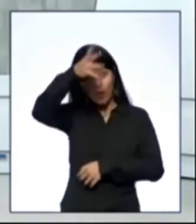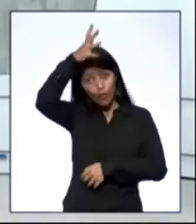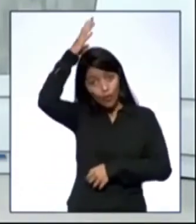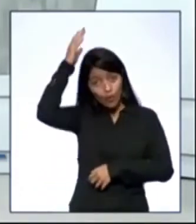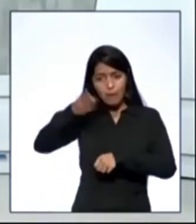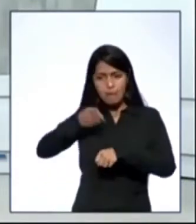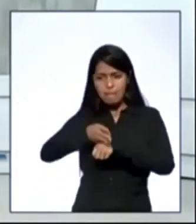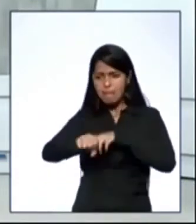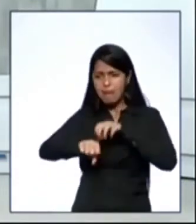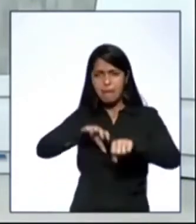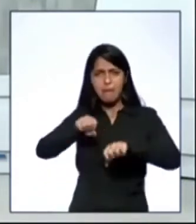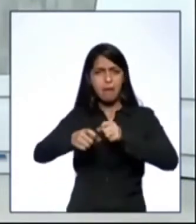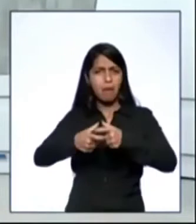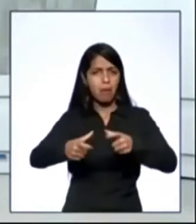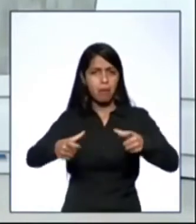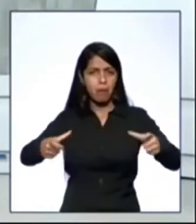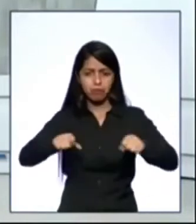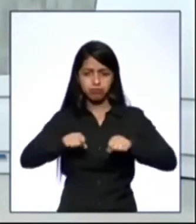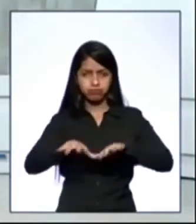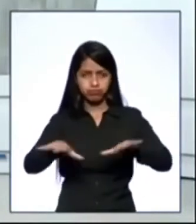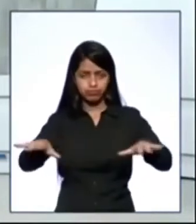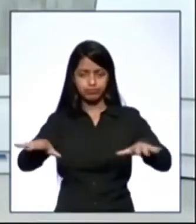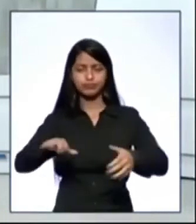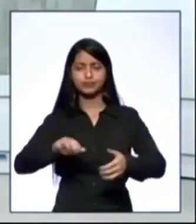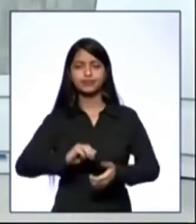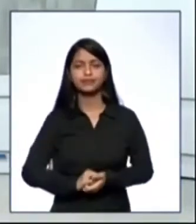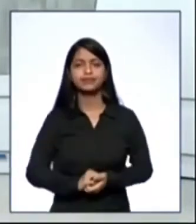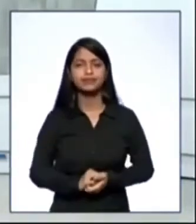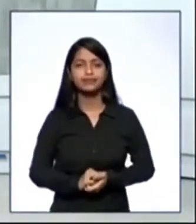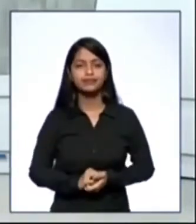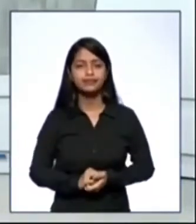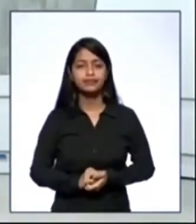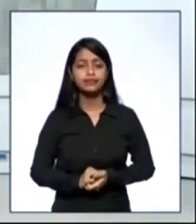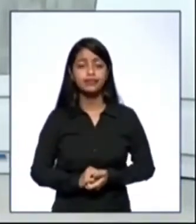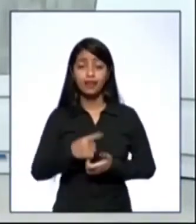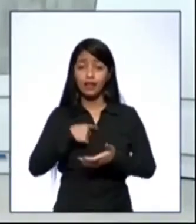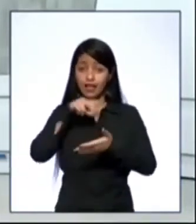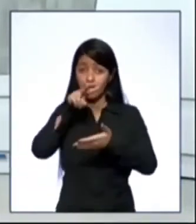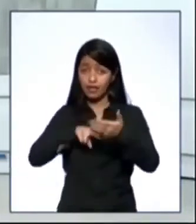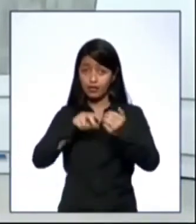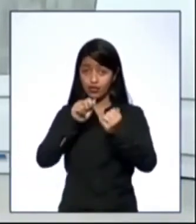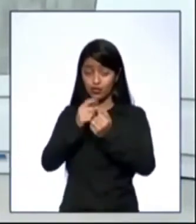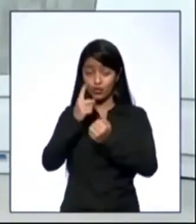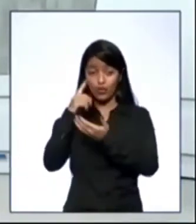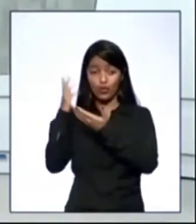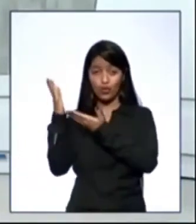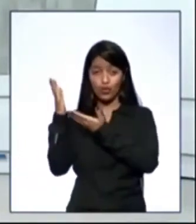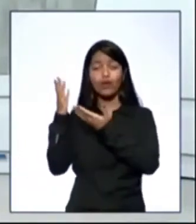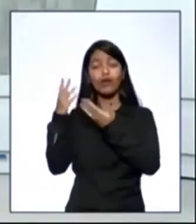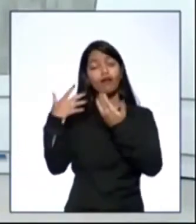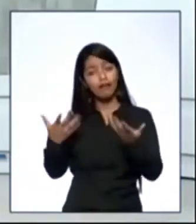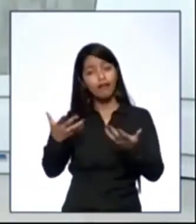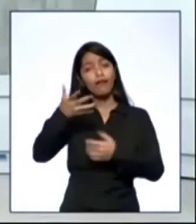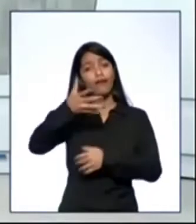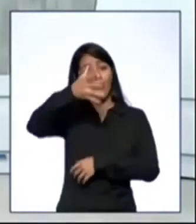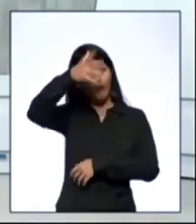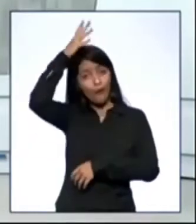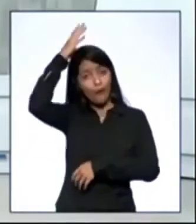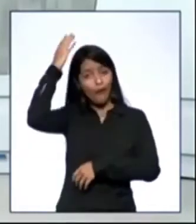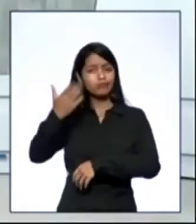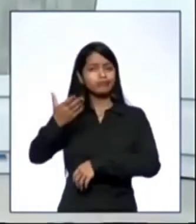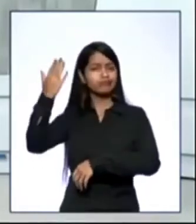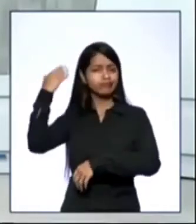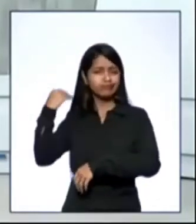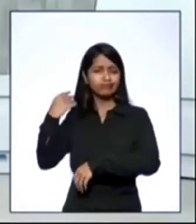história do Império Romano. Galera, esse expansionismo territorial, leio com você, foi um processo de expansão territorial de Roma durante a Idade Antiga. Estamos no